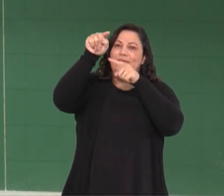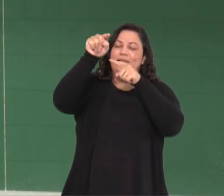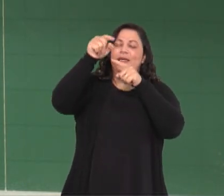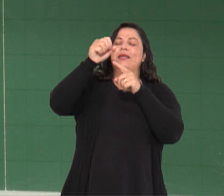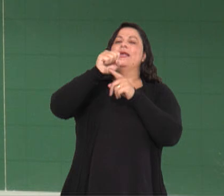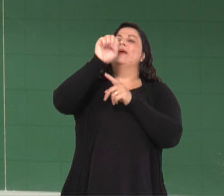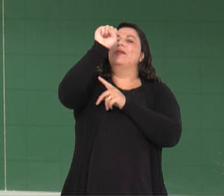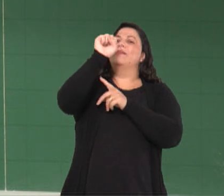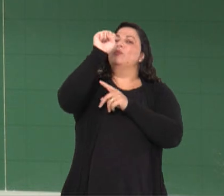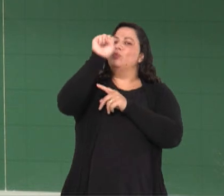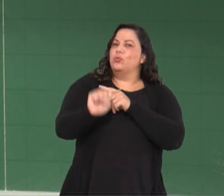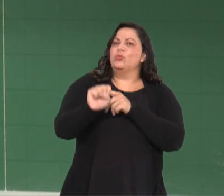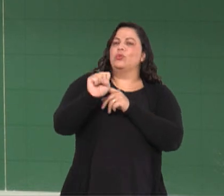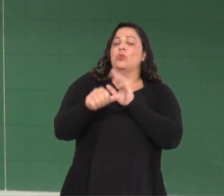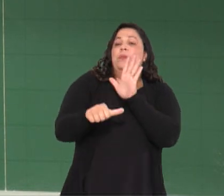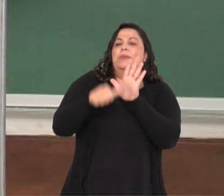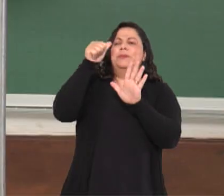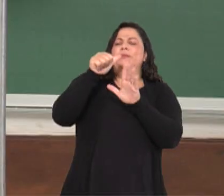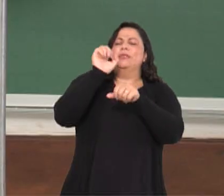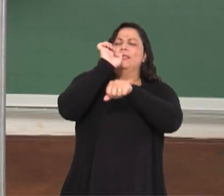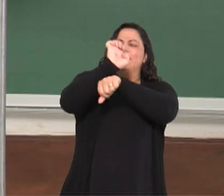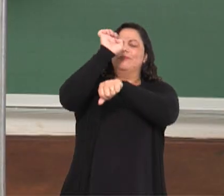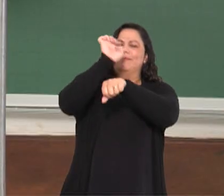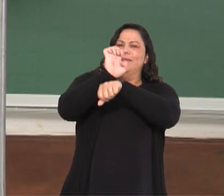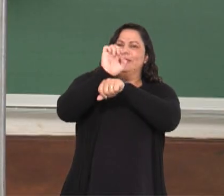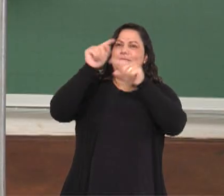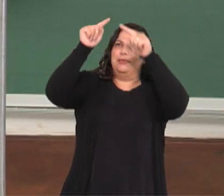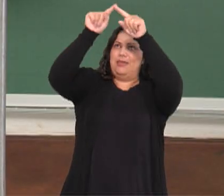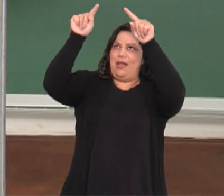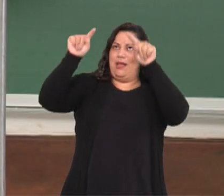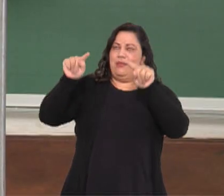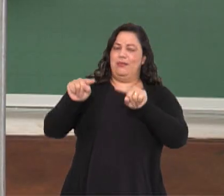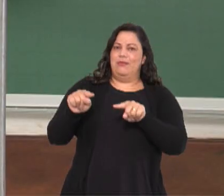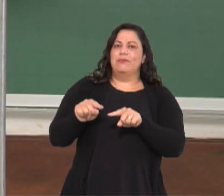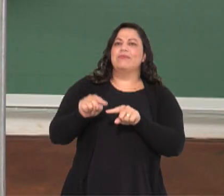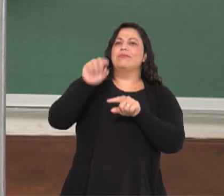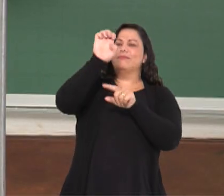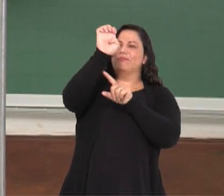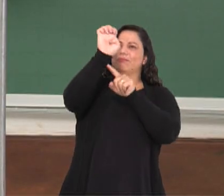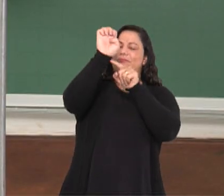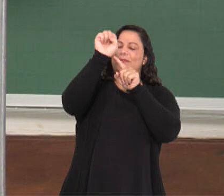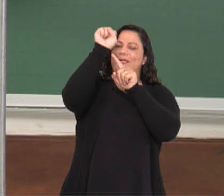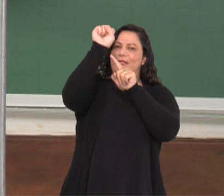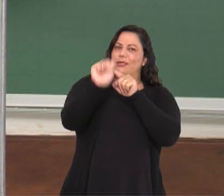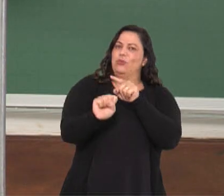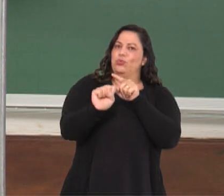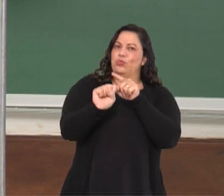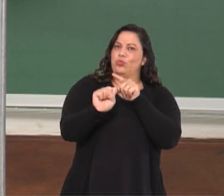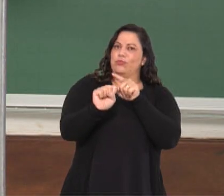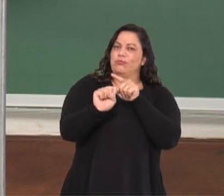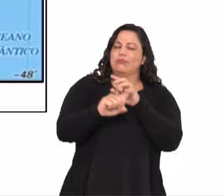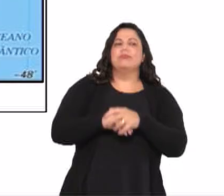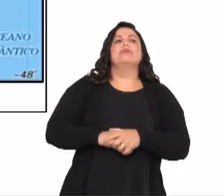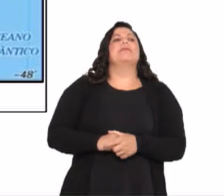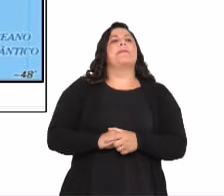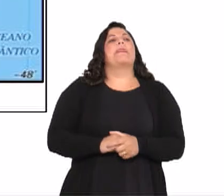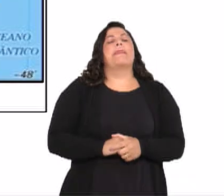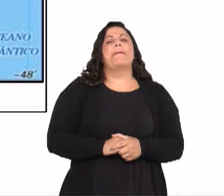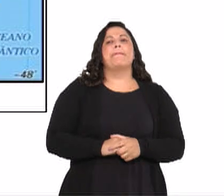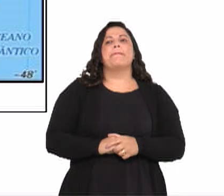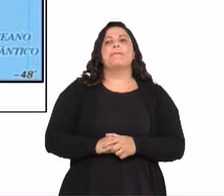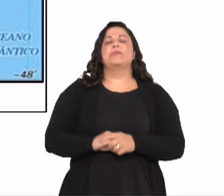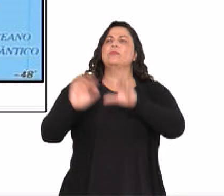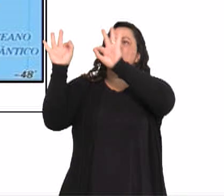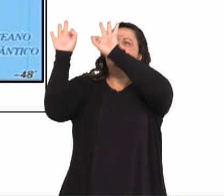o Paraná, certo? E aí aqui eu trago um outro mapa que nós conseguimos visualizar